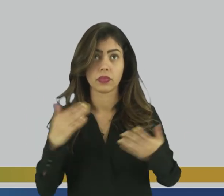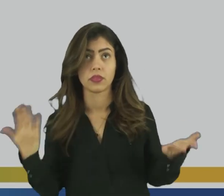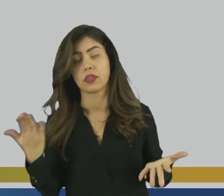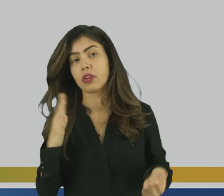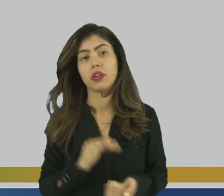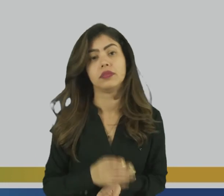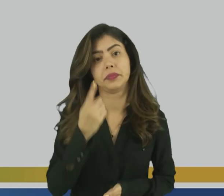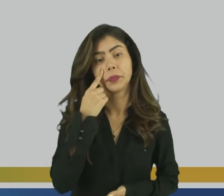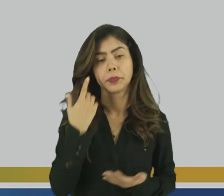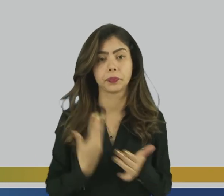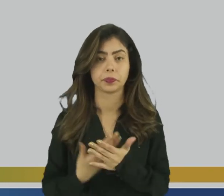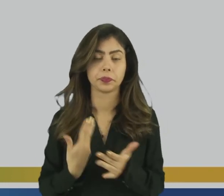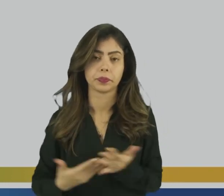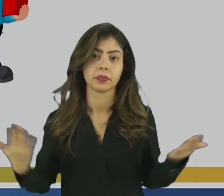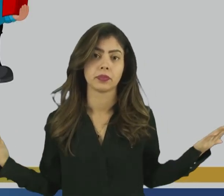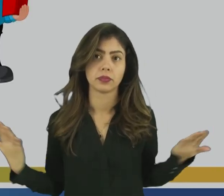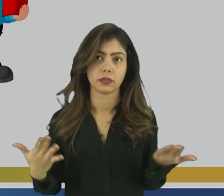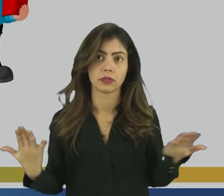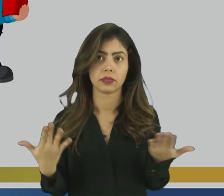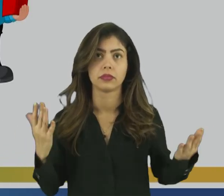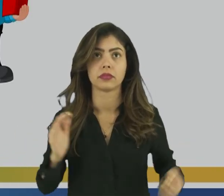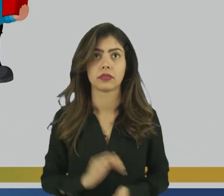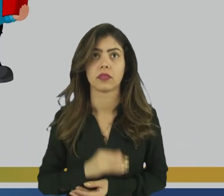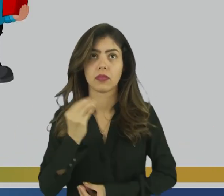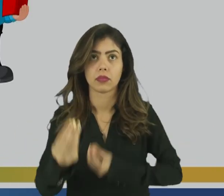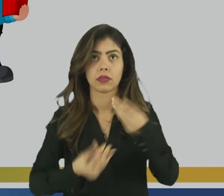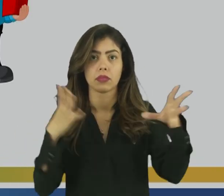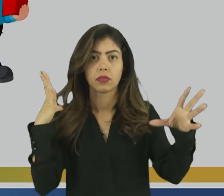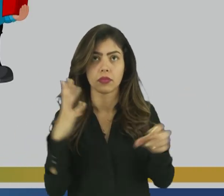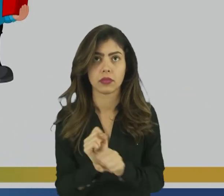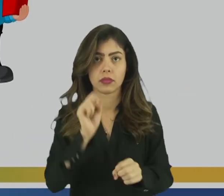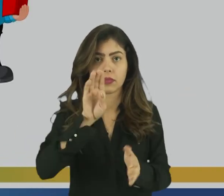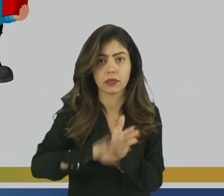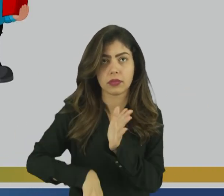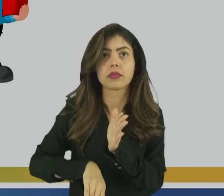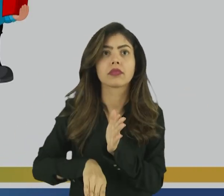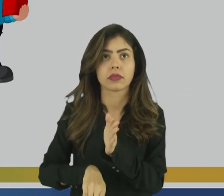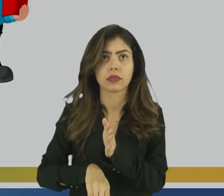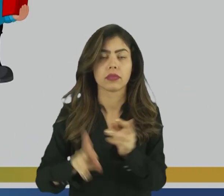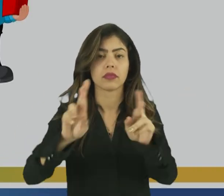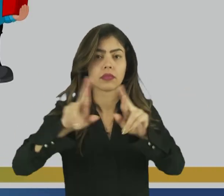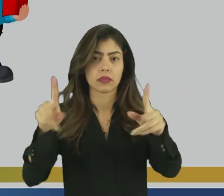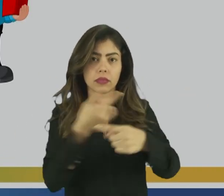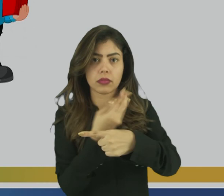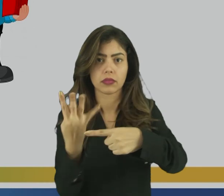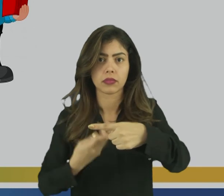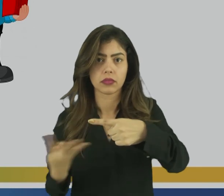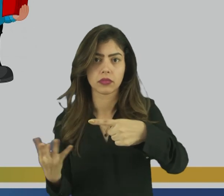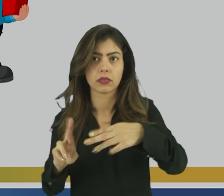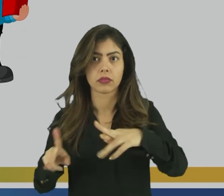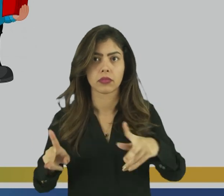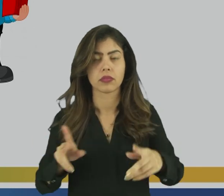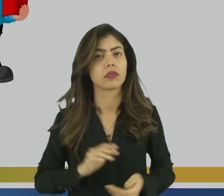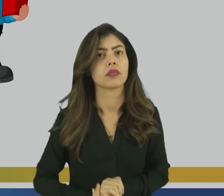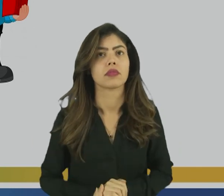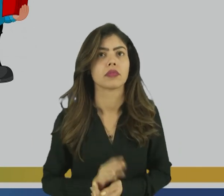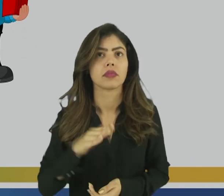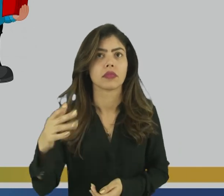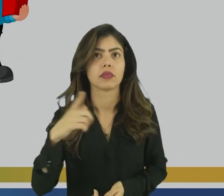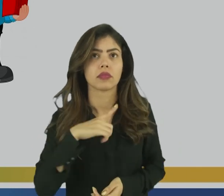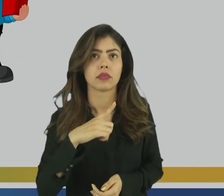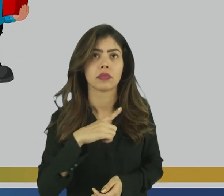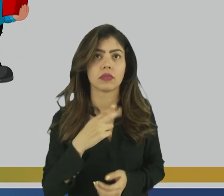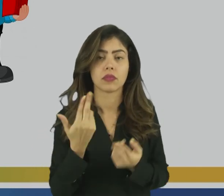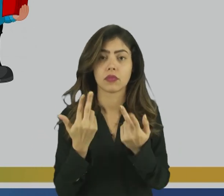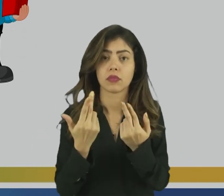pessoal, nós vimos nesta aula como somar ou subtrair frações com denominadores iguais ou diferentes. Quando os denominadores